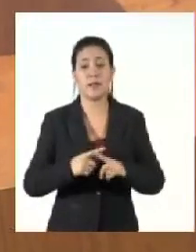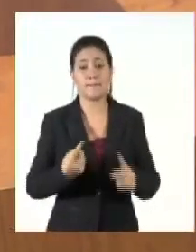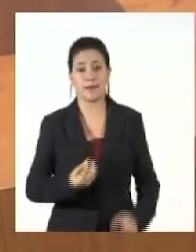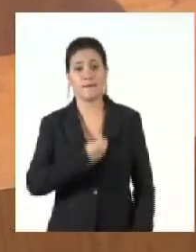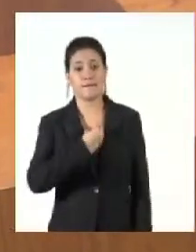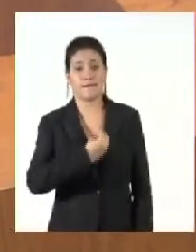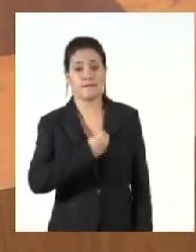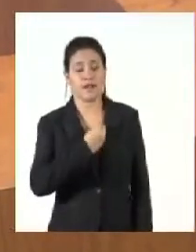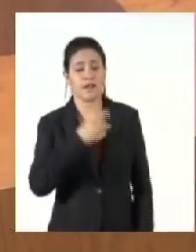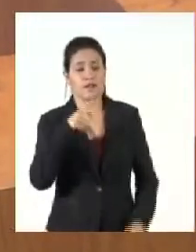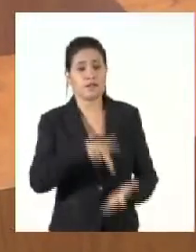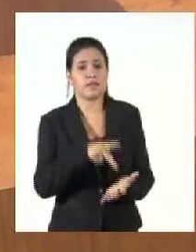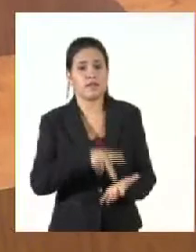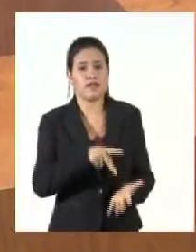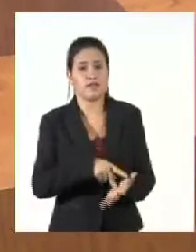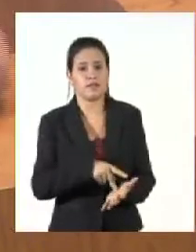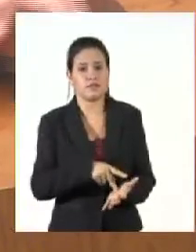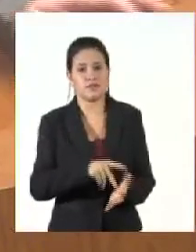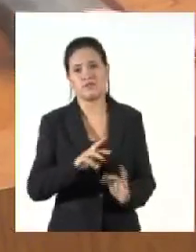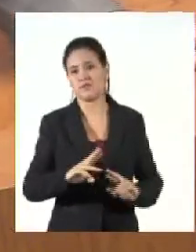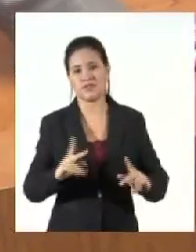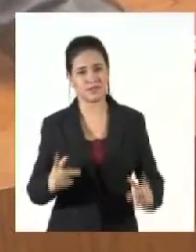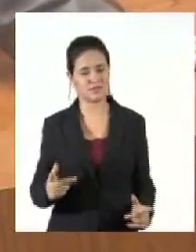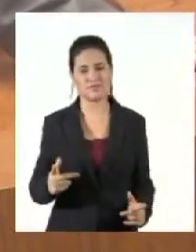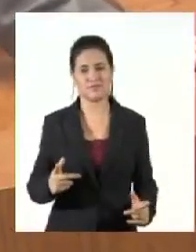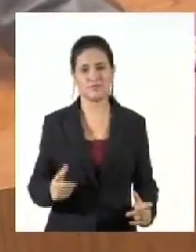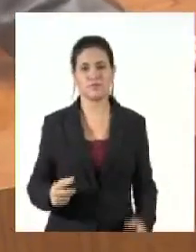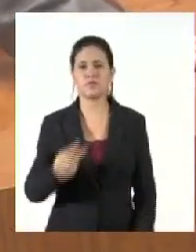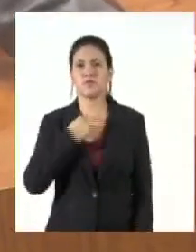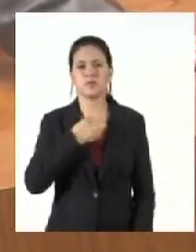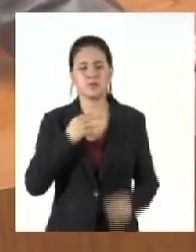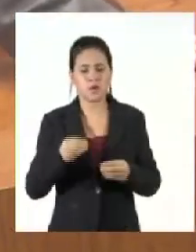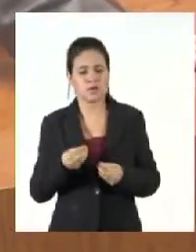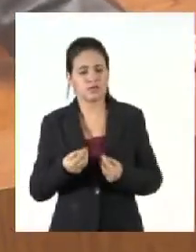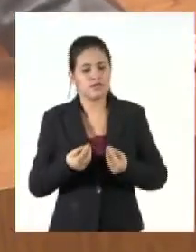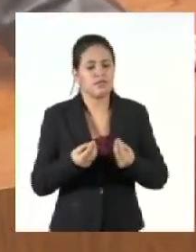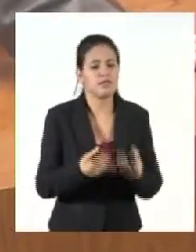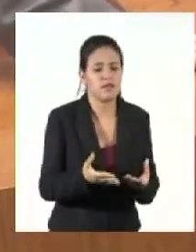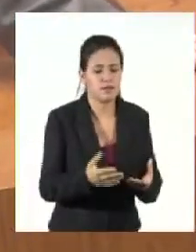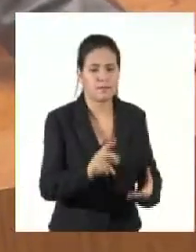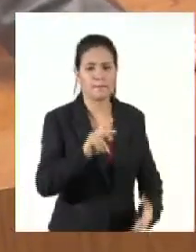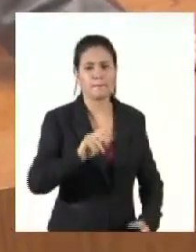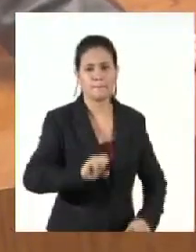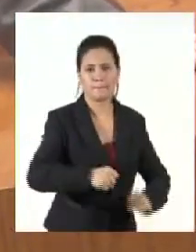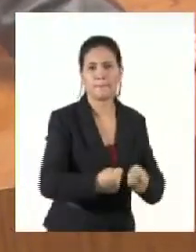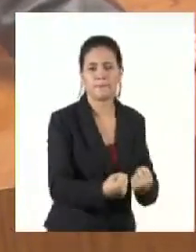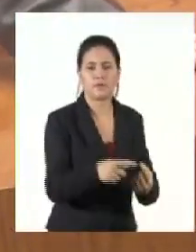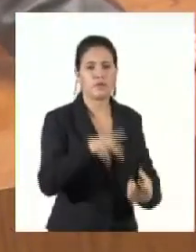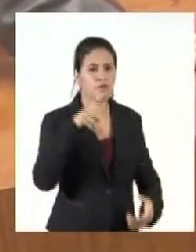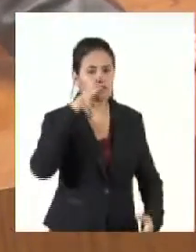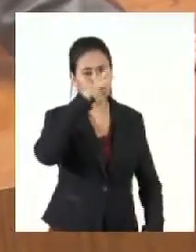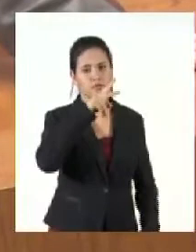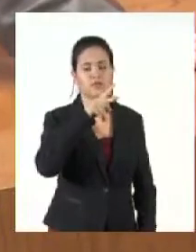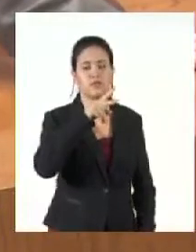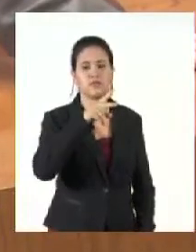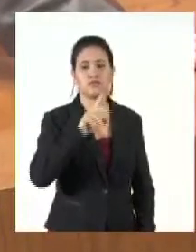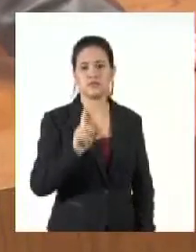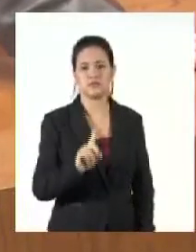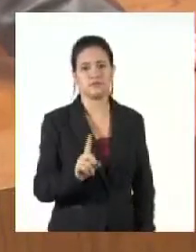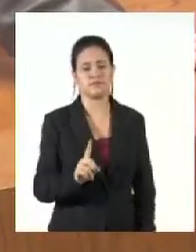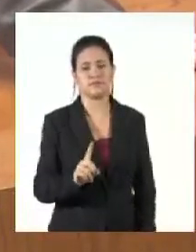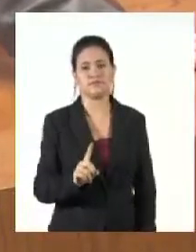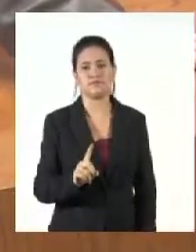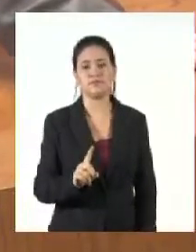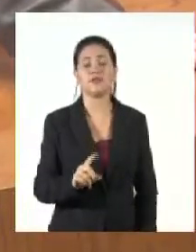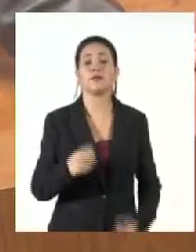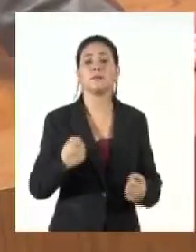não é transferido, não é dado. Poder é conquistado ou então não é poder. Uma ligeira